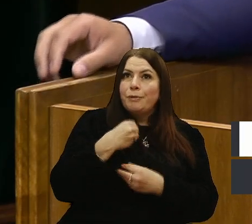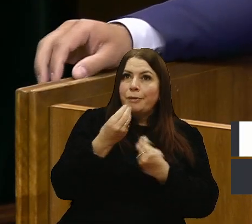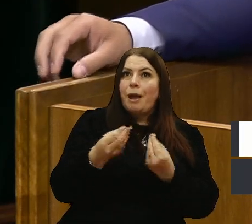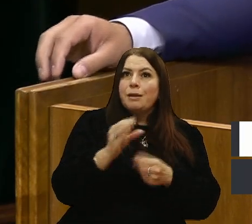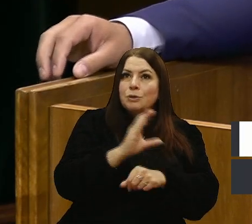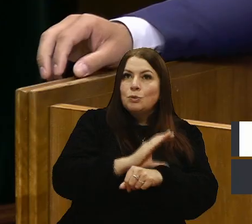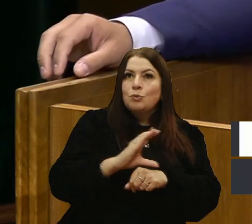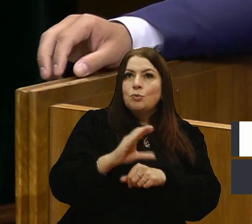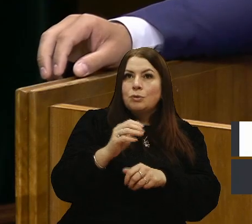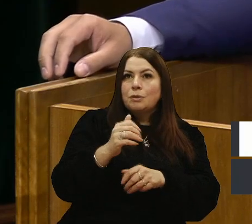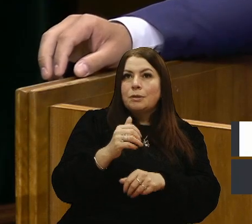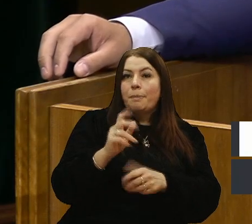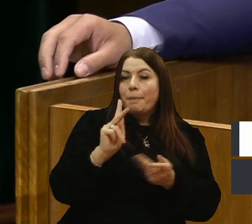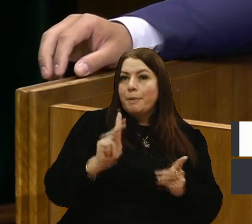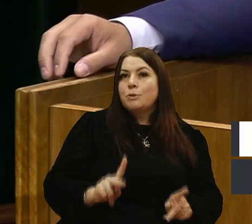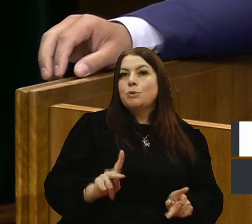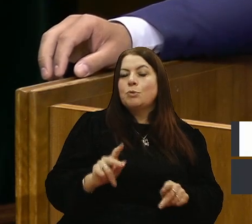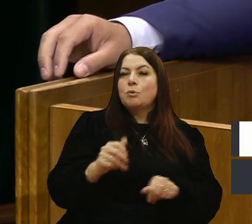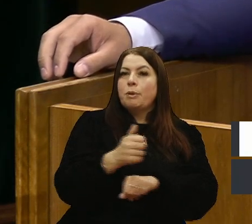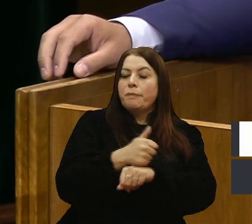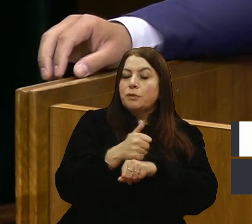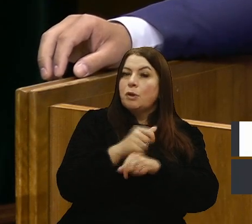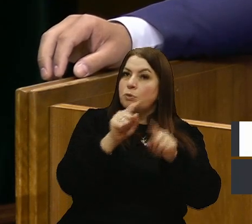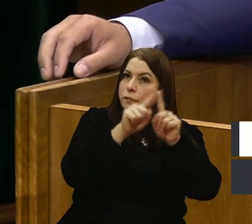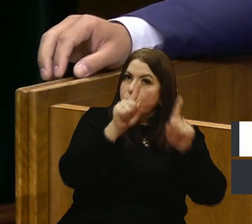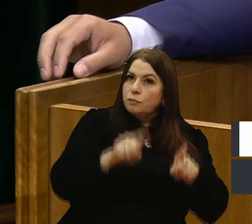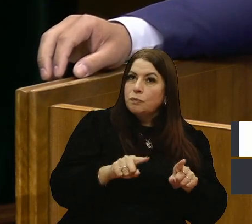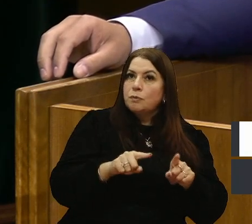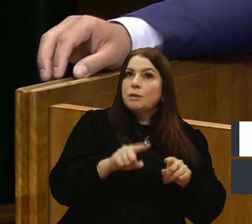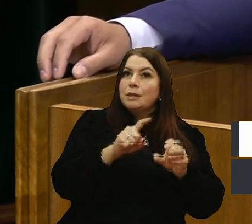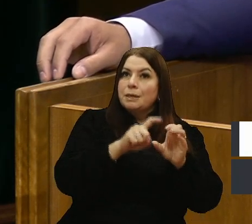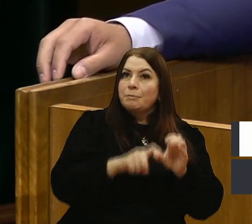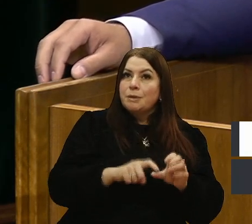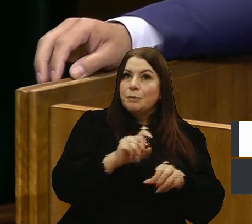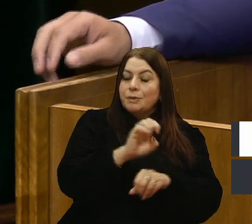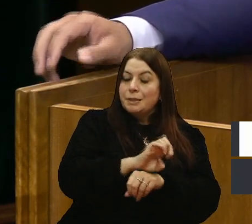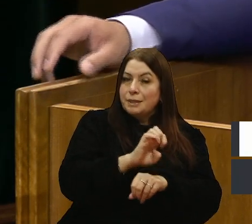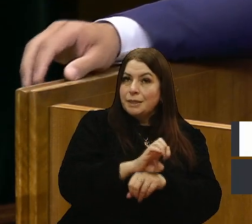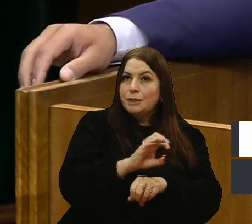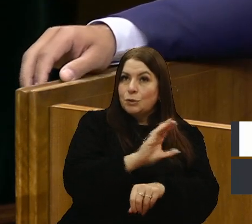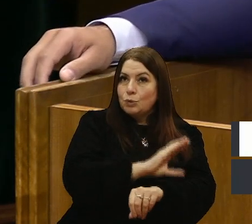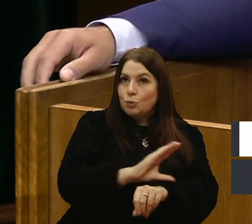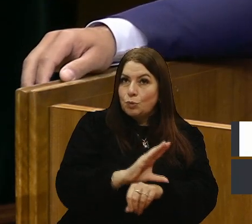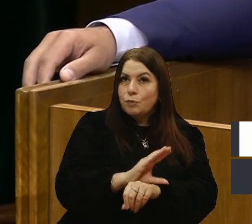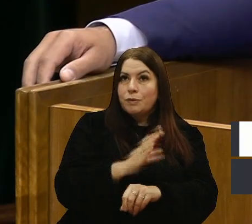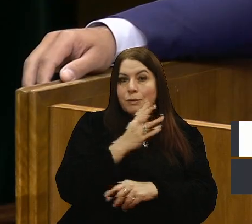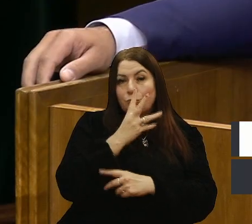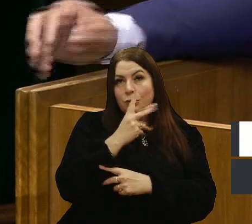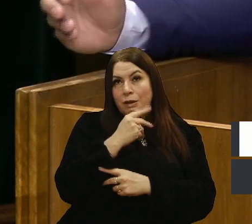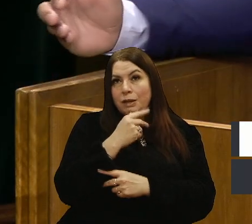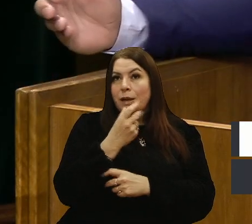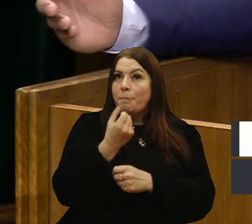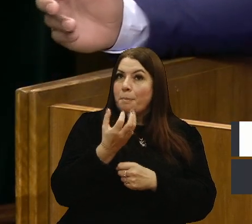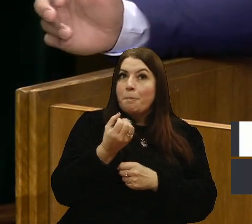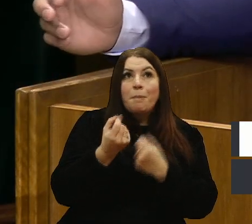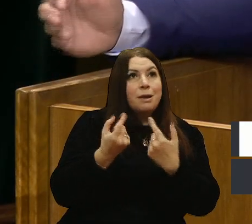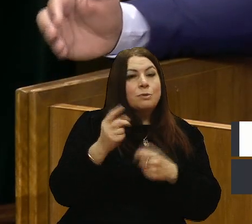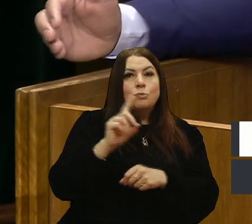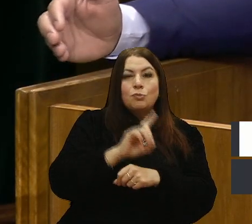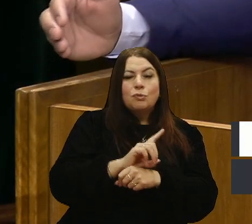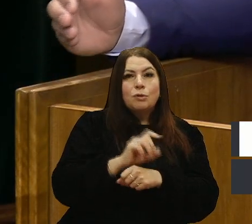para esse profissional, para esse servidor. Né, isso aí agora depende do Estado, esse curso. Vai demorar mais alguns dias, então eu